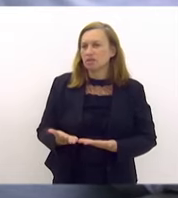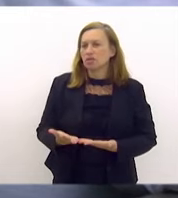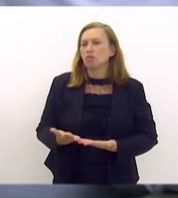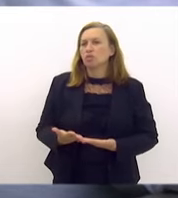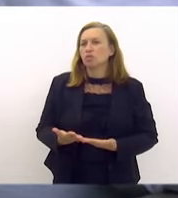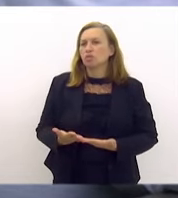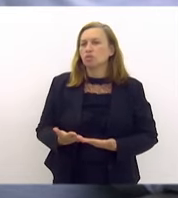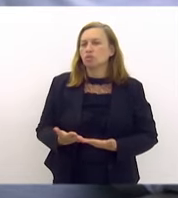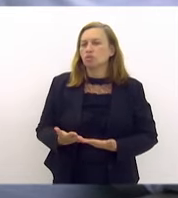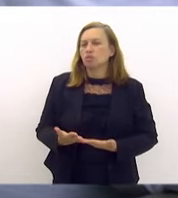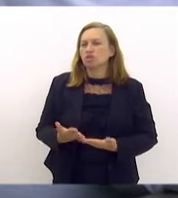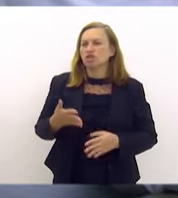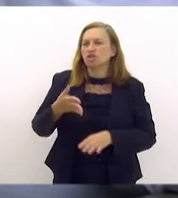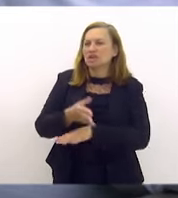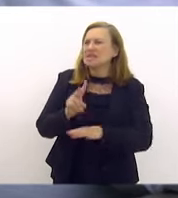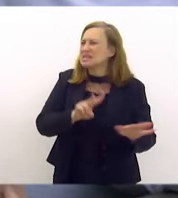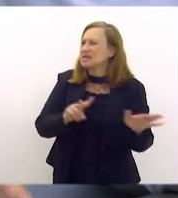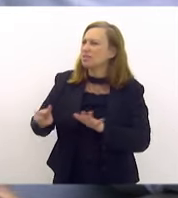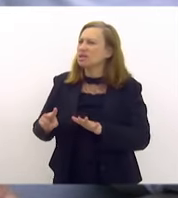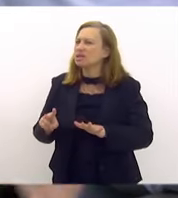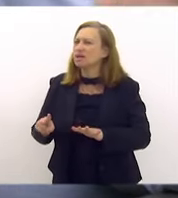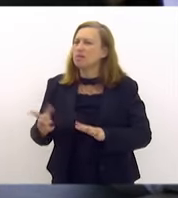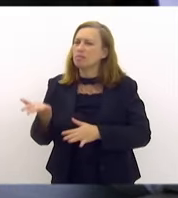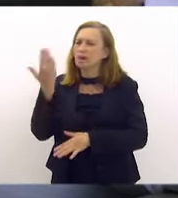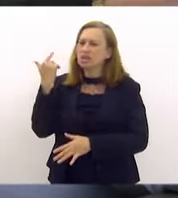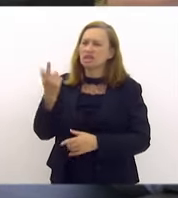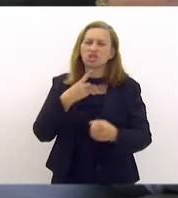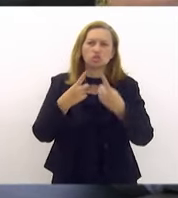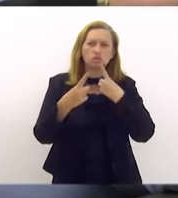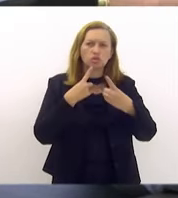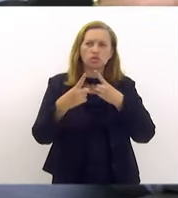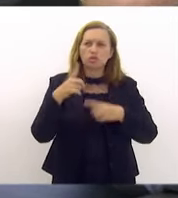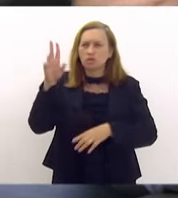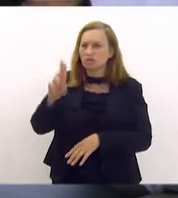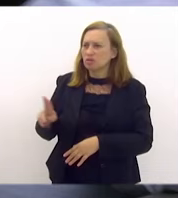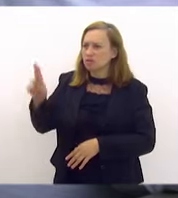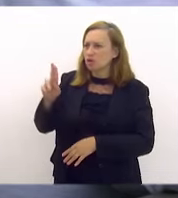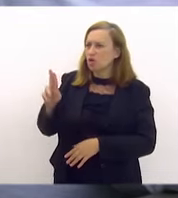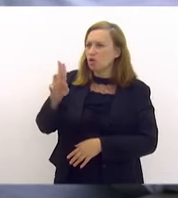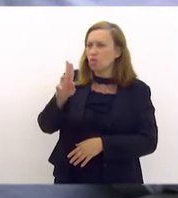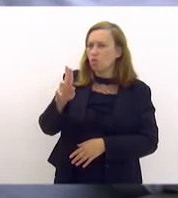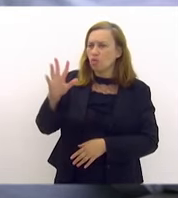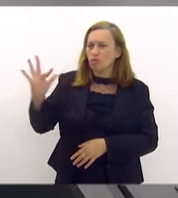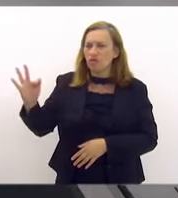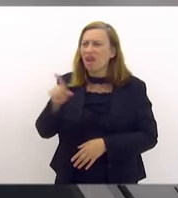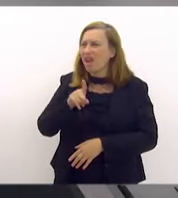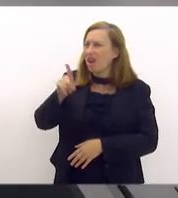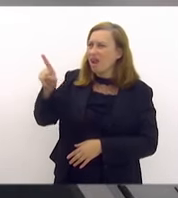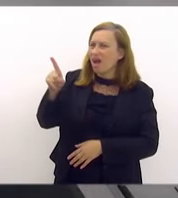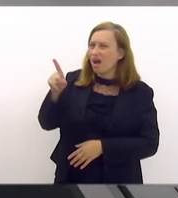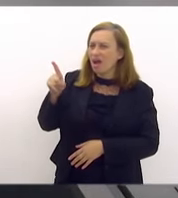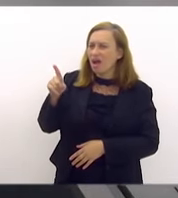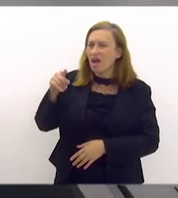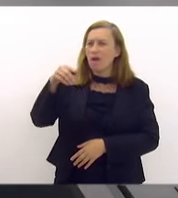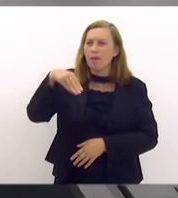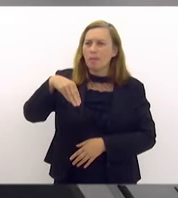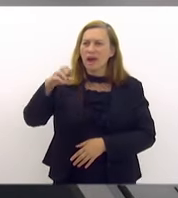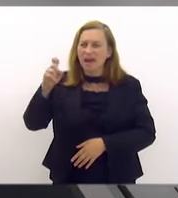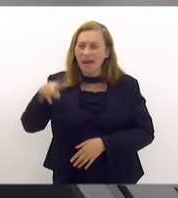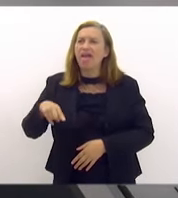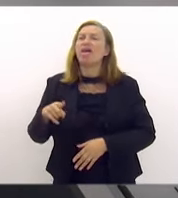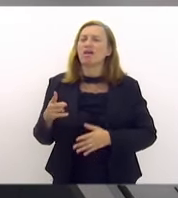casos cheguei na semana passada fazendo esse debate na universidade da uf lá em Macaé